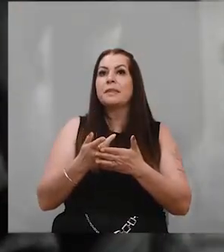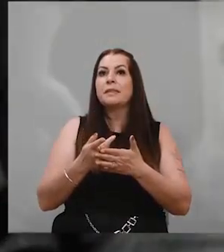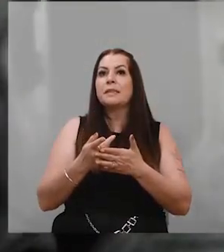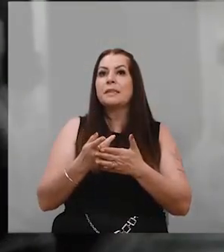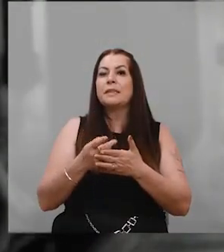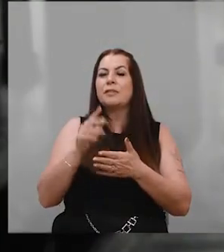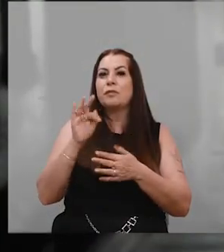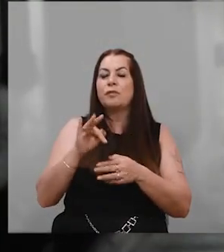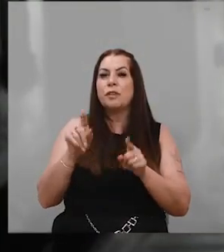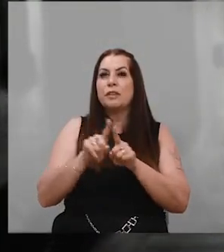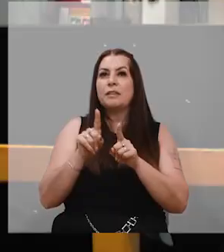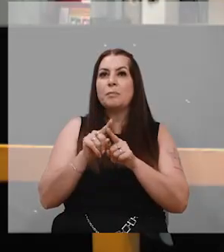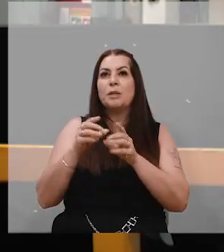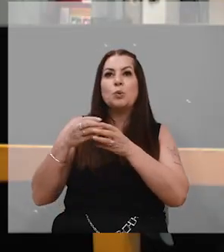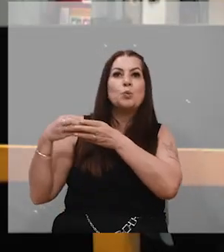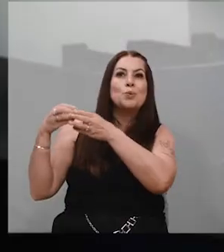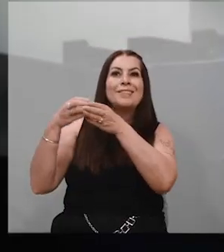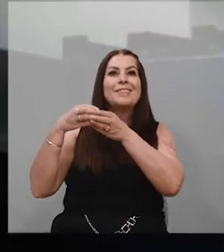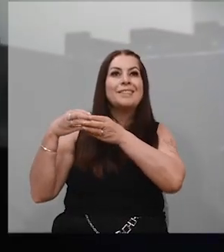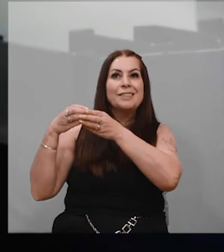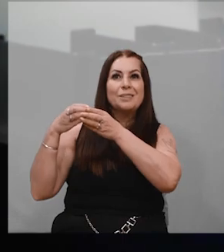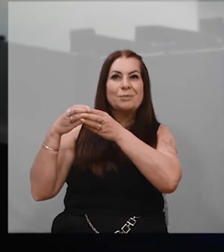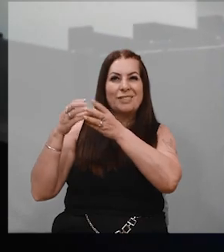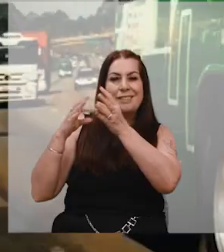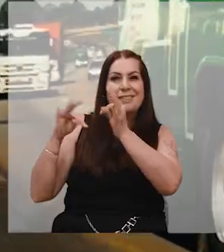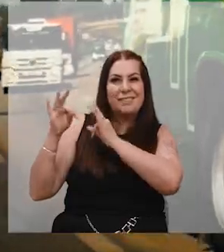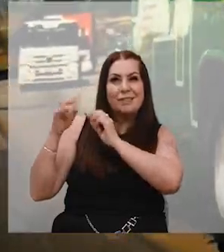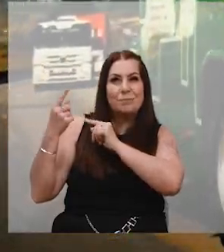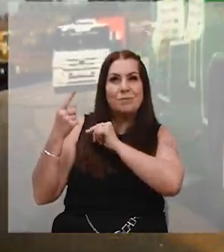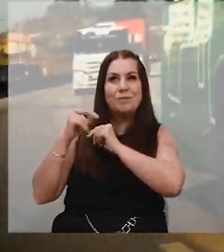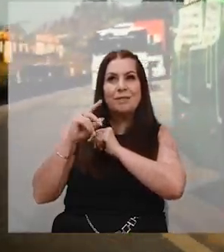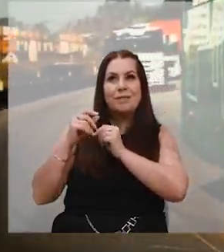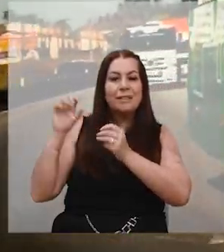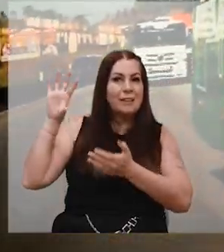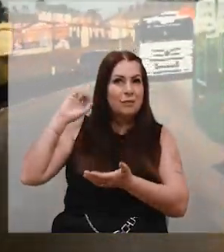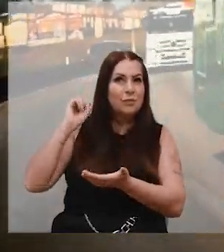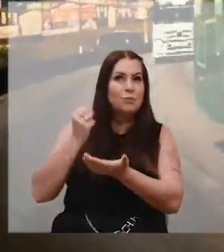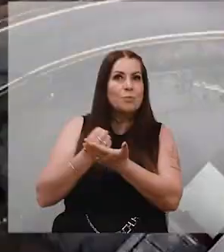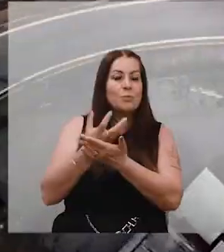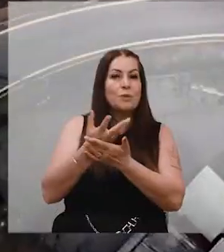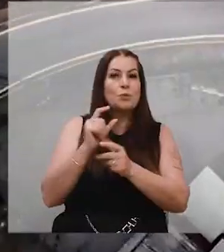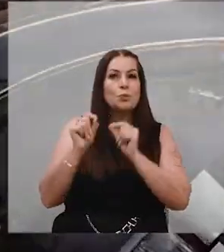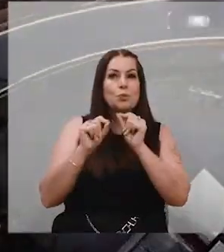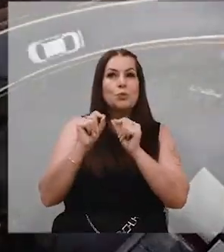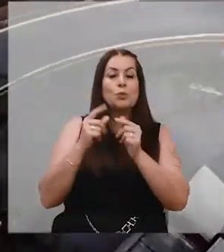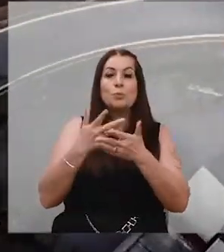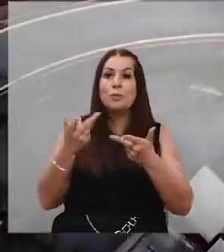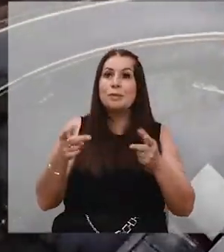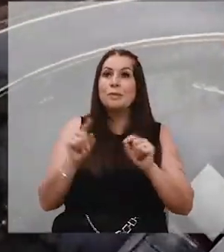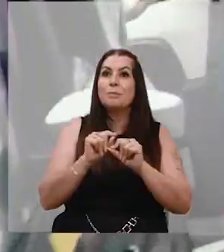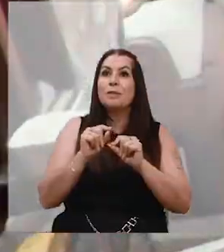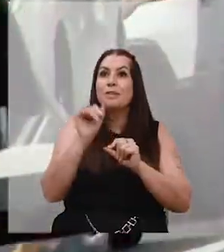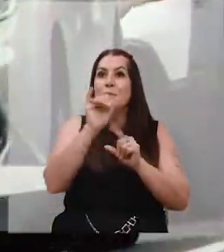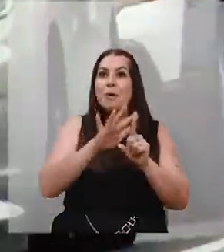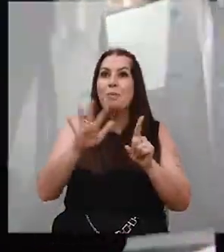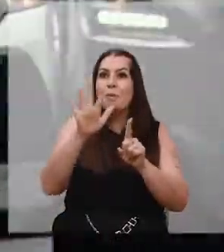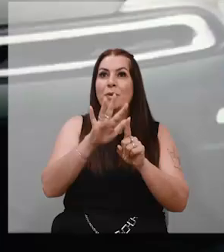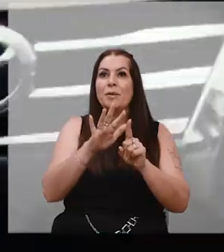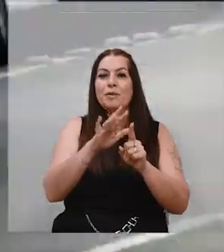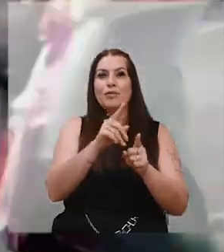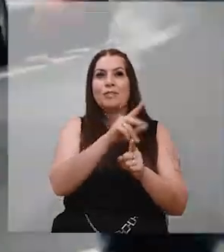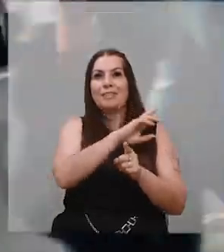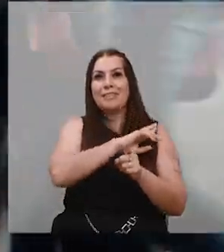na parte final, na parte do turismo, que aí a gente falava ao longo desse podcast muito sobre o turismo, porque a gente tem imagens aí do